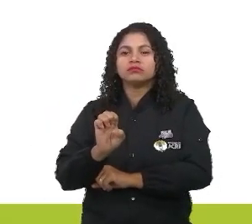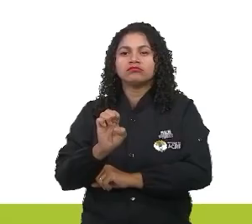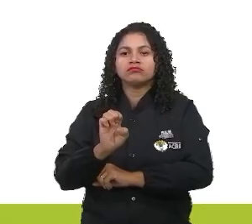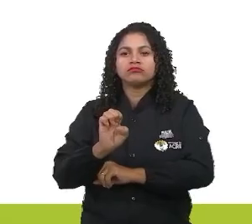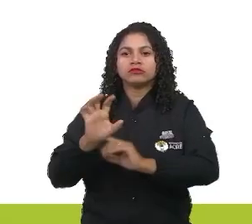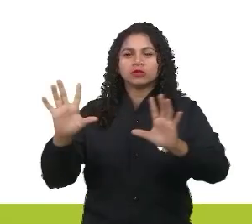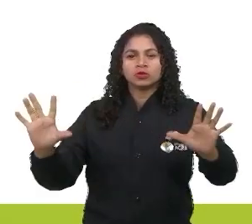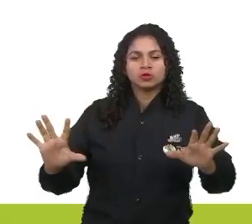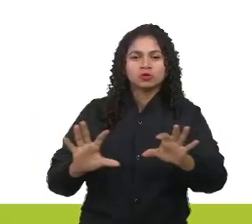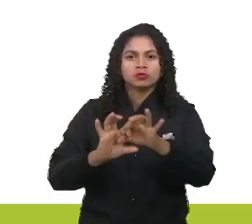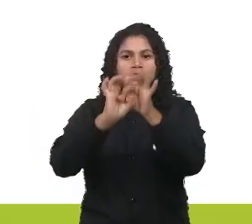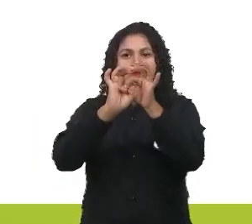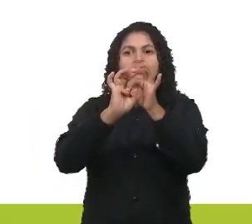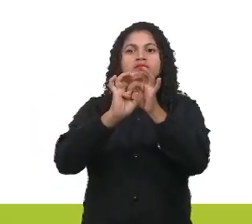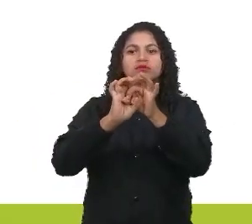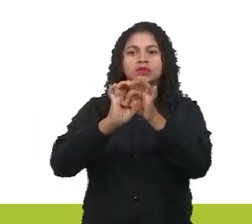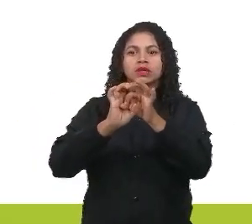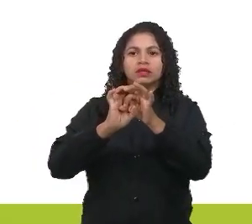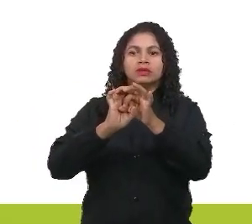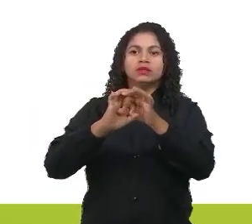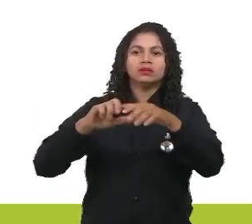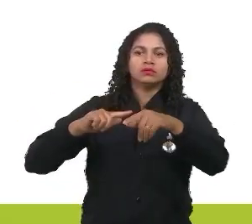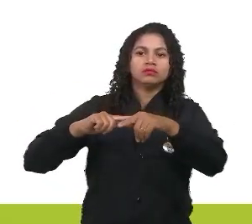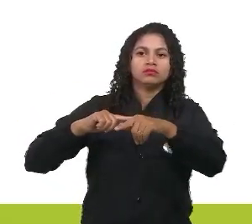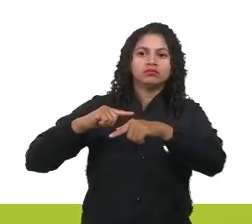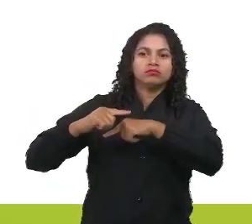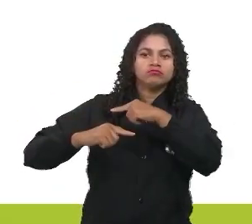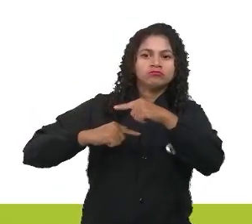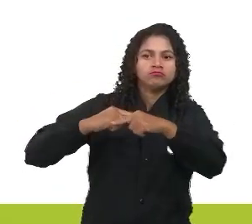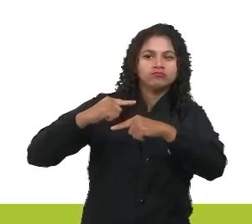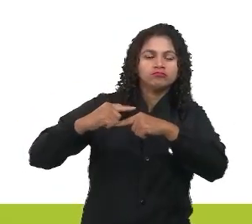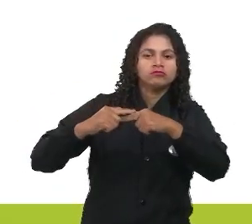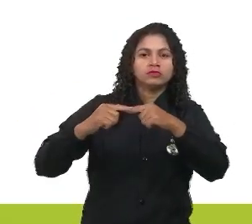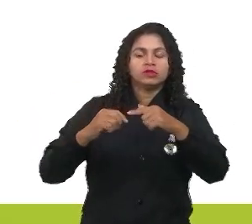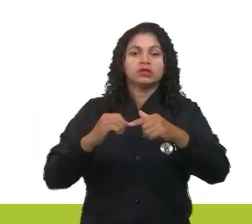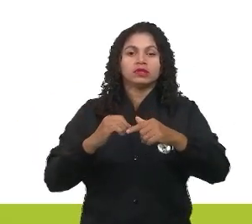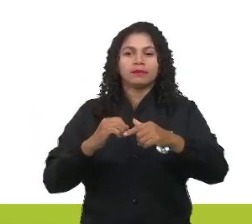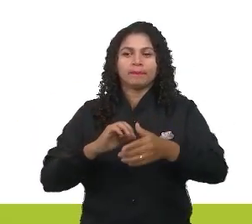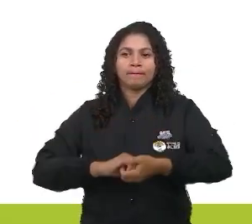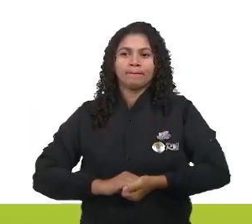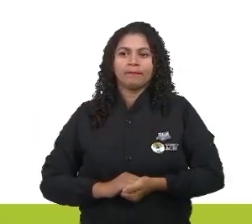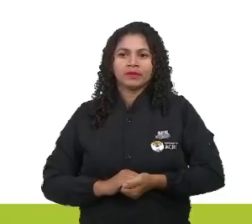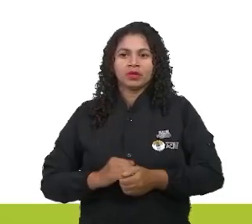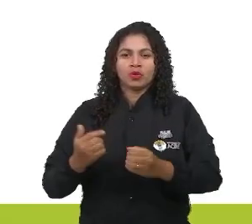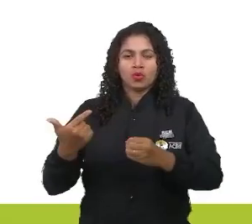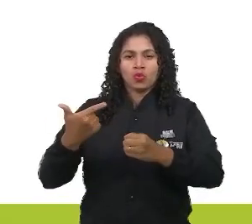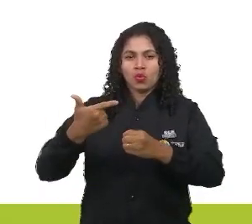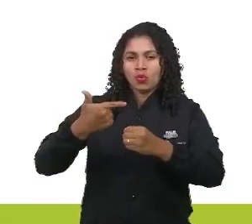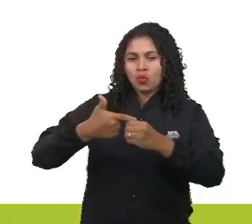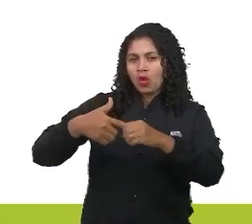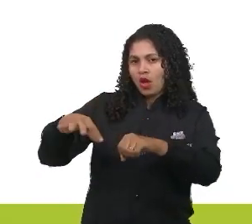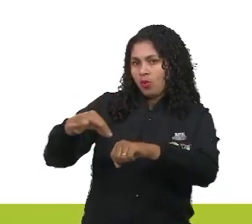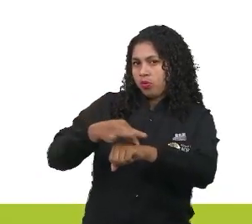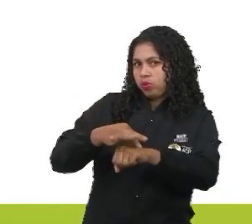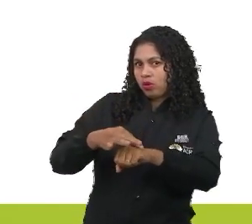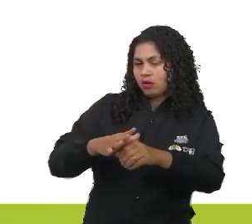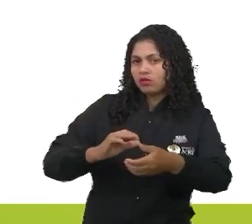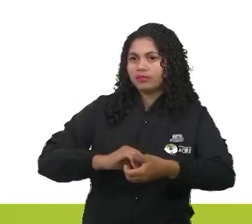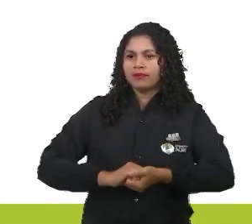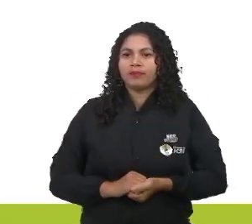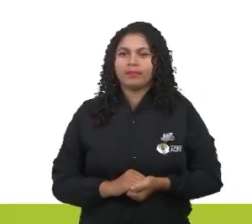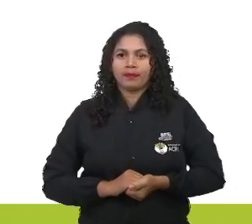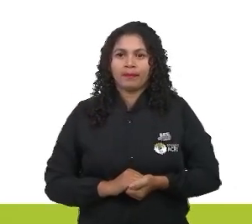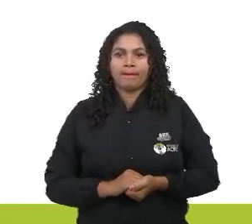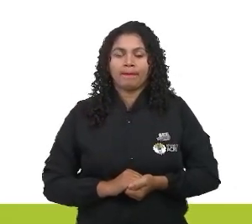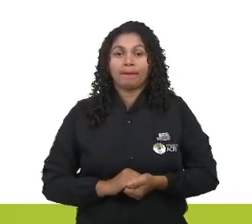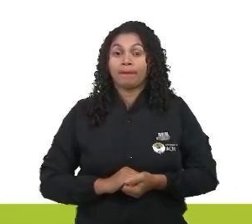transnacionais monopolistas, como petrolíferas e mineradoras. Vamos visualizar qual é a resposta correta? Está expressa